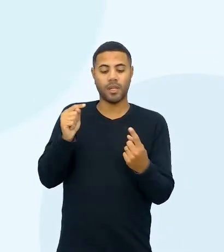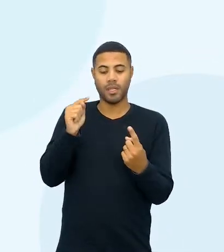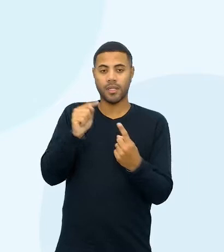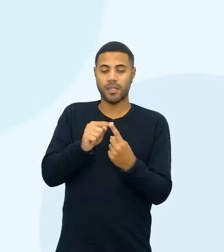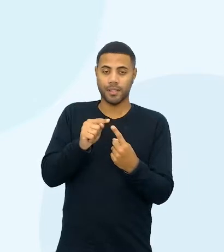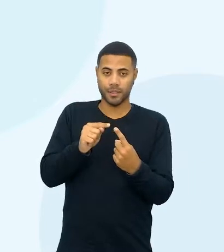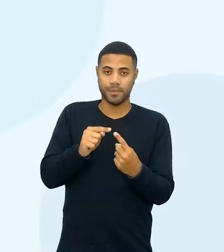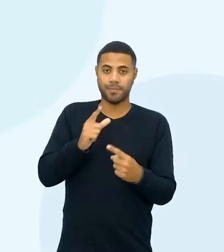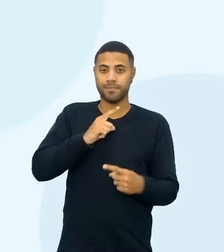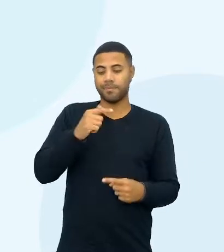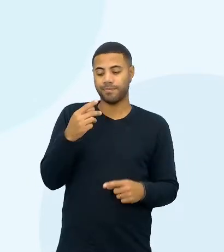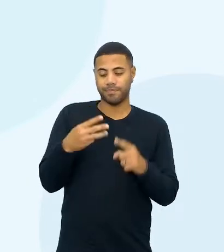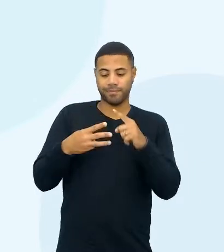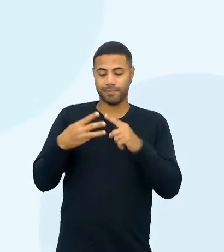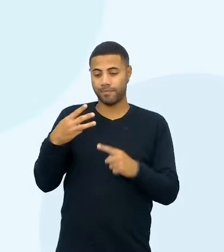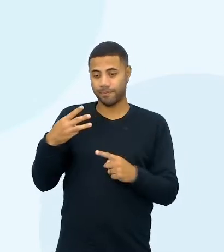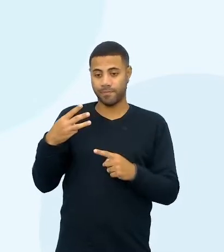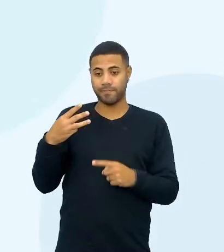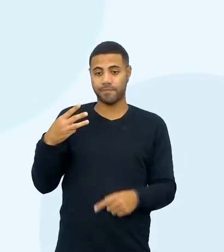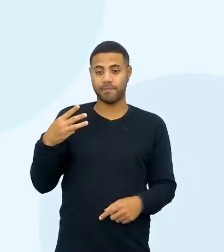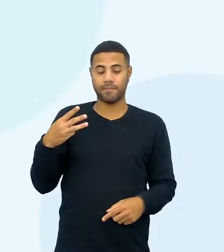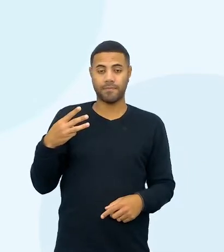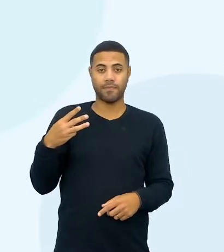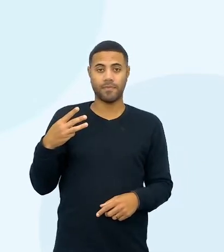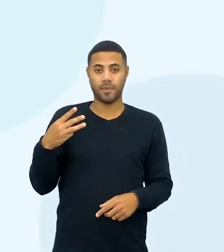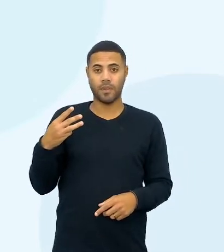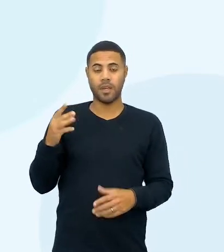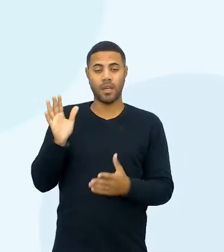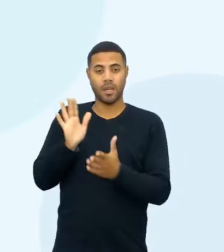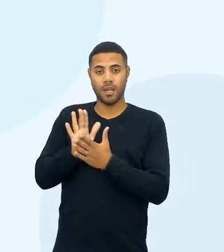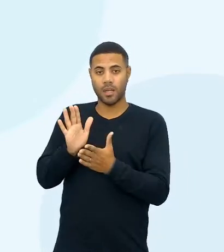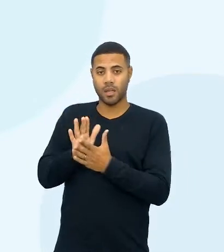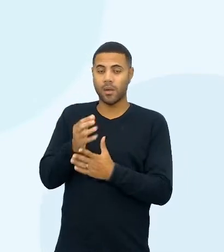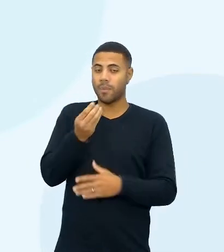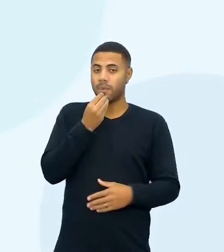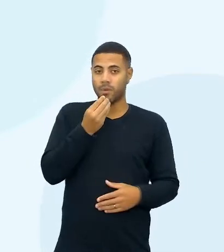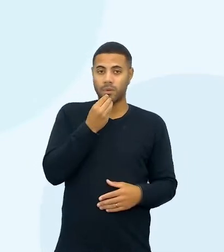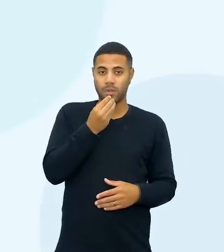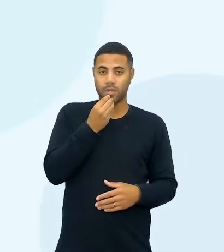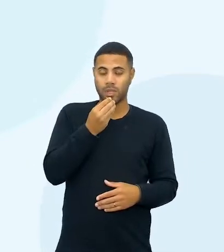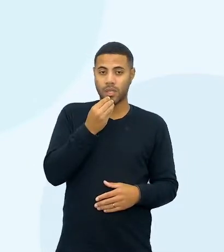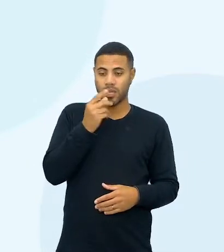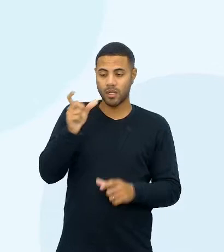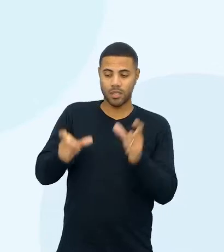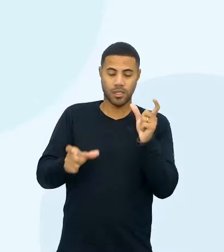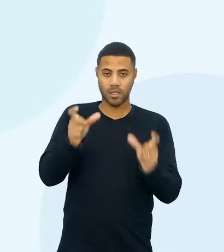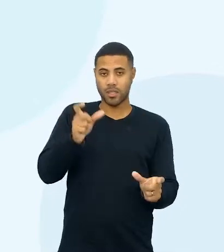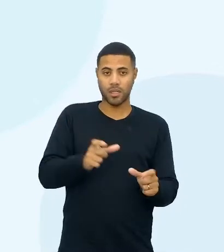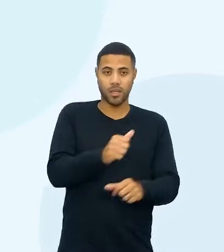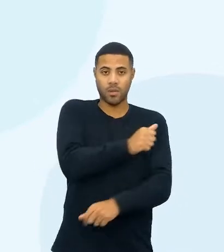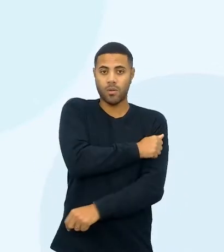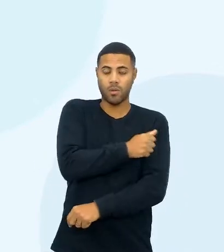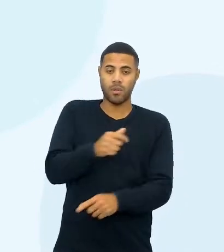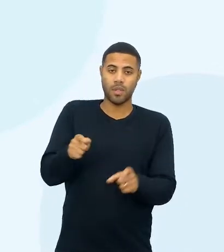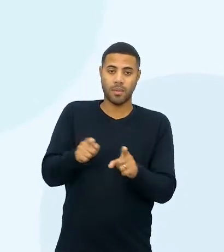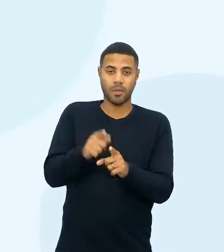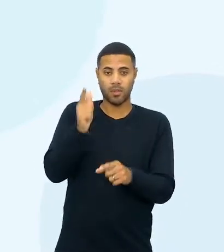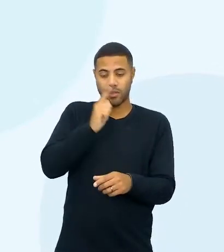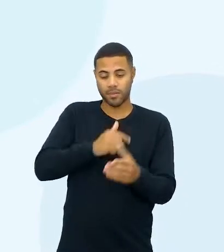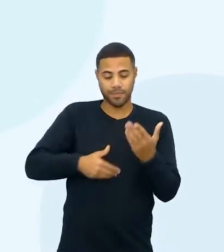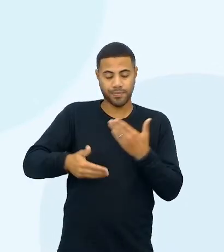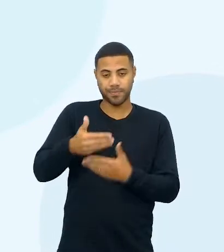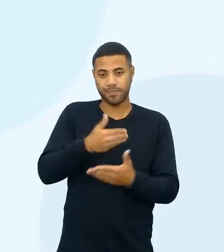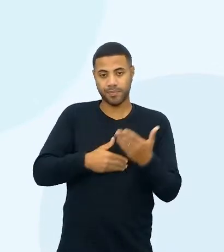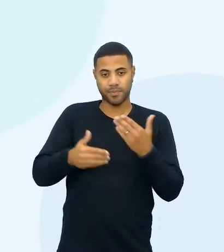temos 3, sim. Promover oportunidades aos estudantes para que relacionem